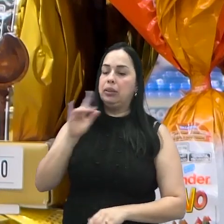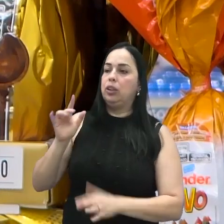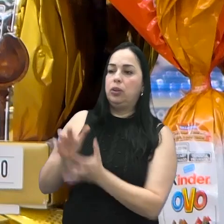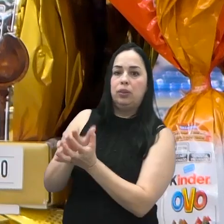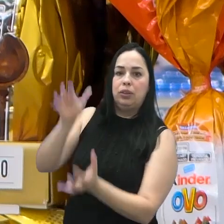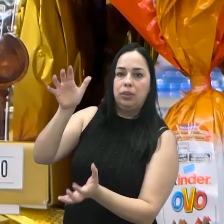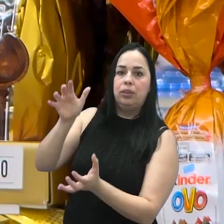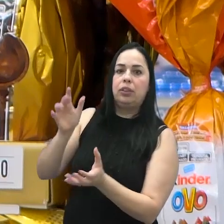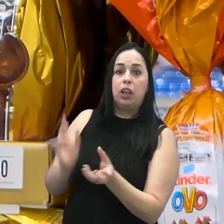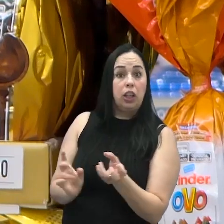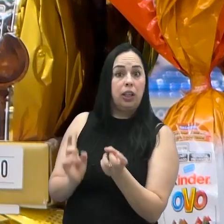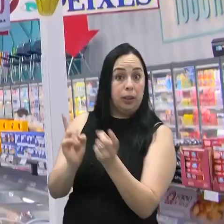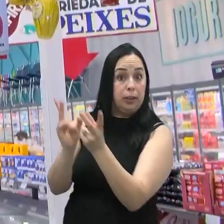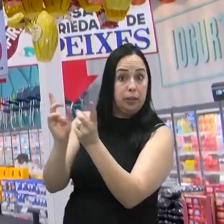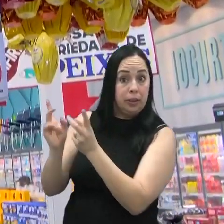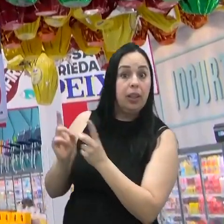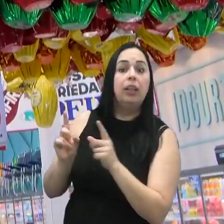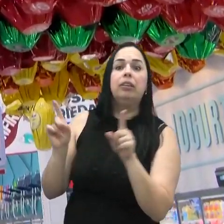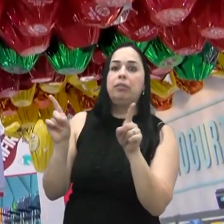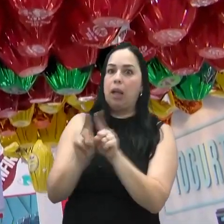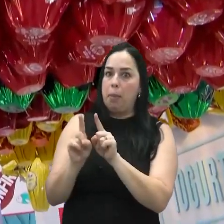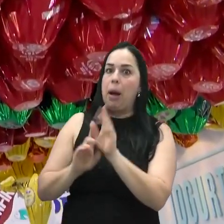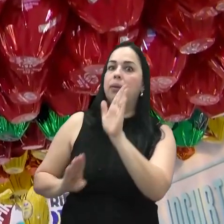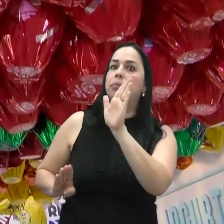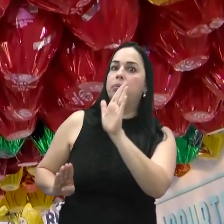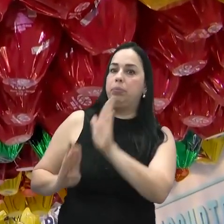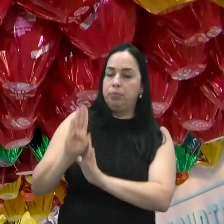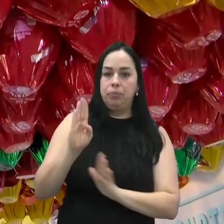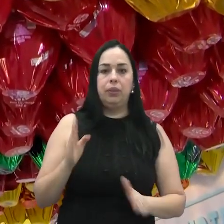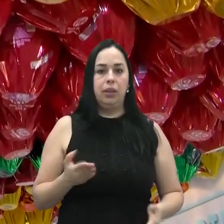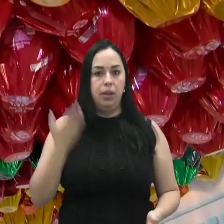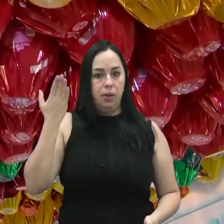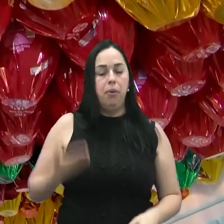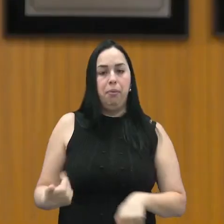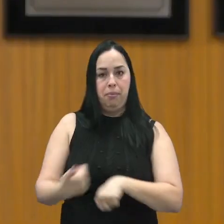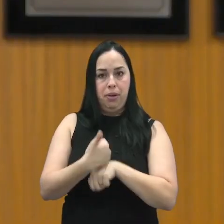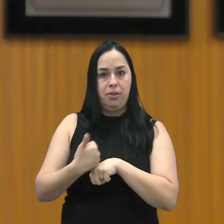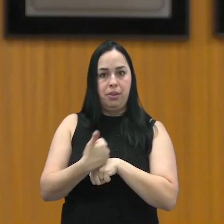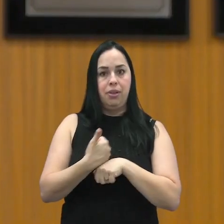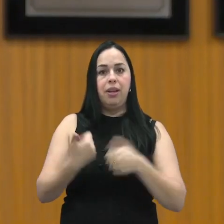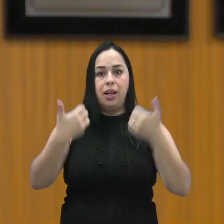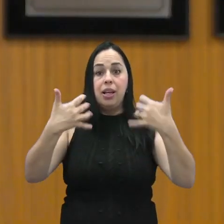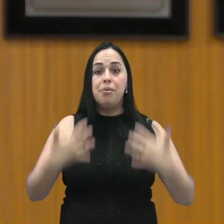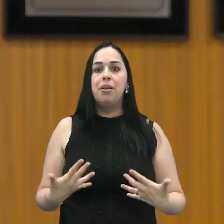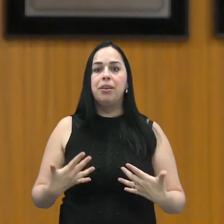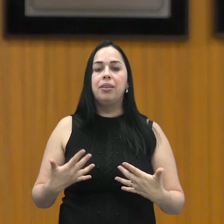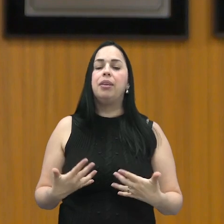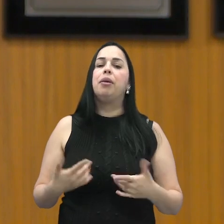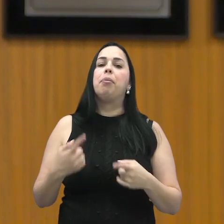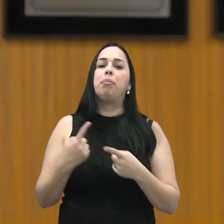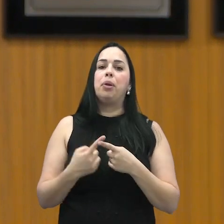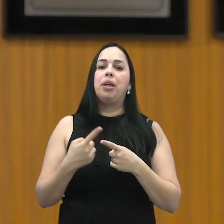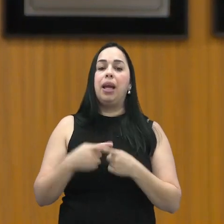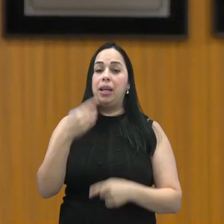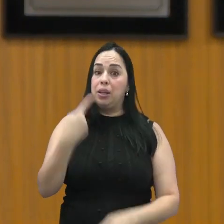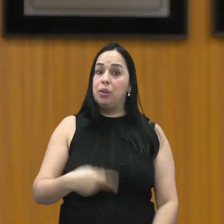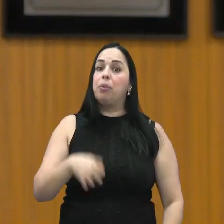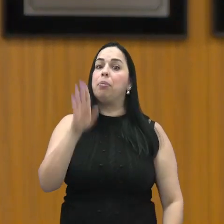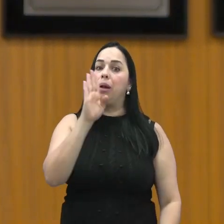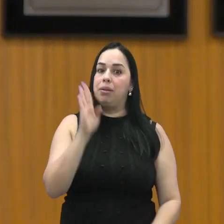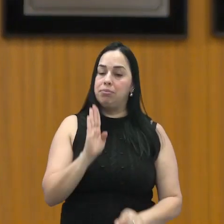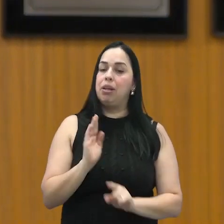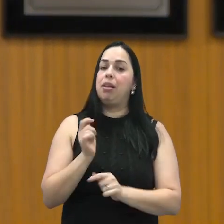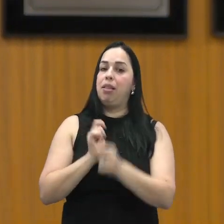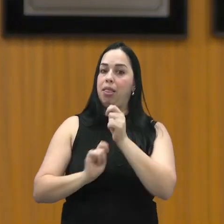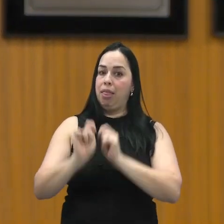tradicionais ovos de chocolate vendidos nas lojas também estão. Segundo esse especialista, a alta é reflexo da economia do